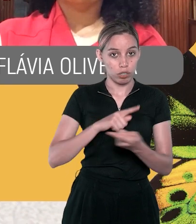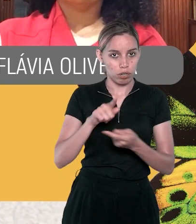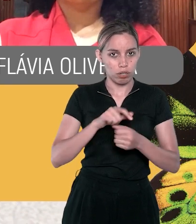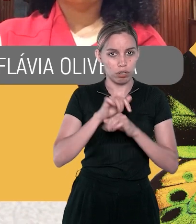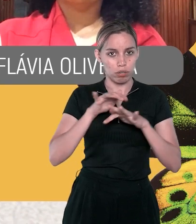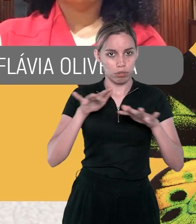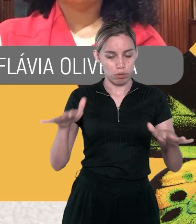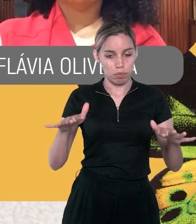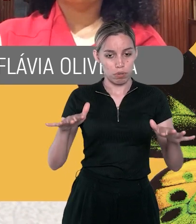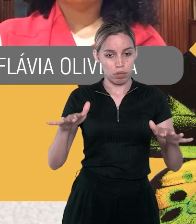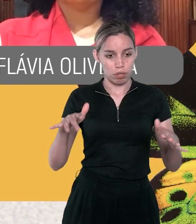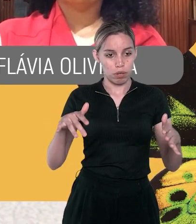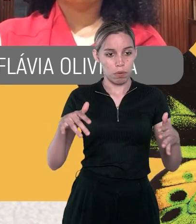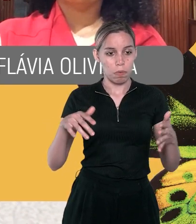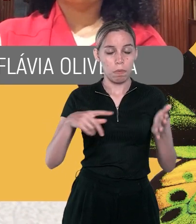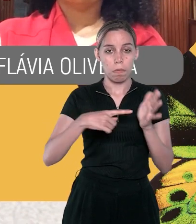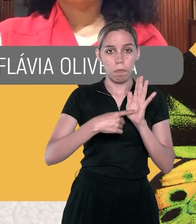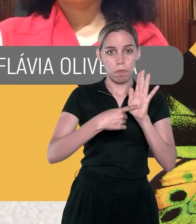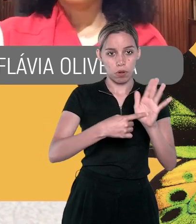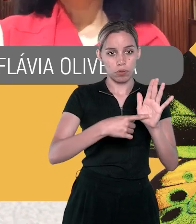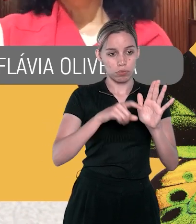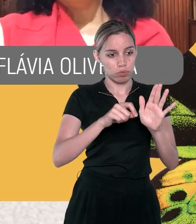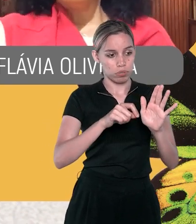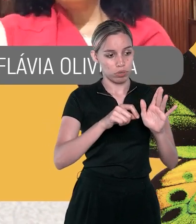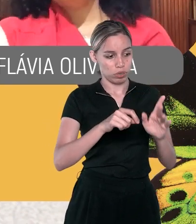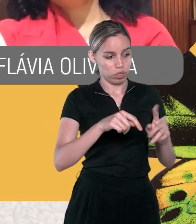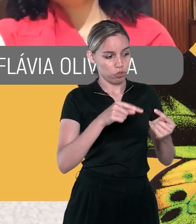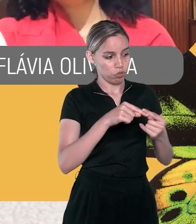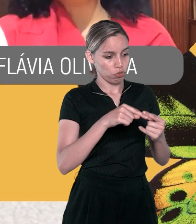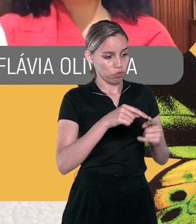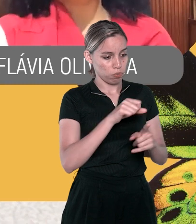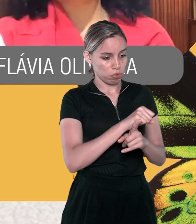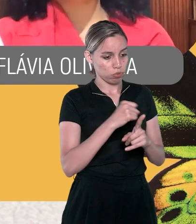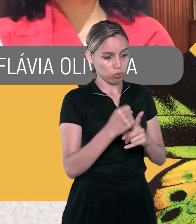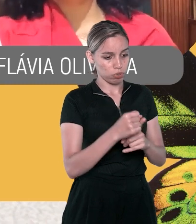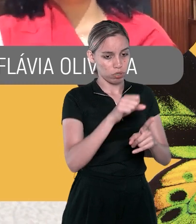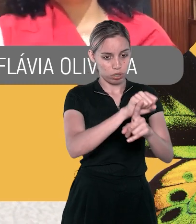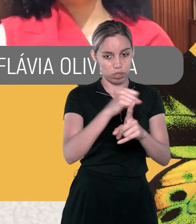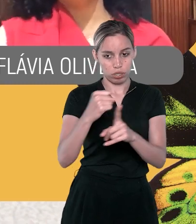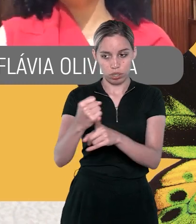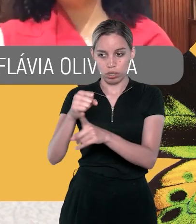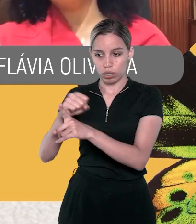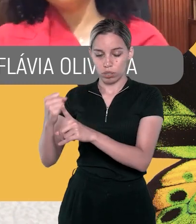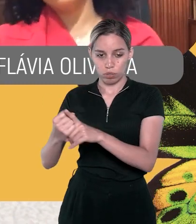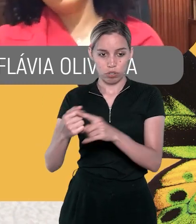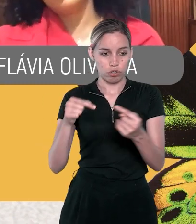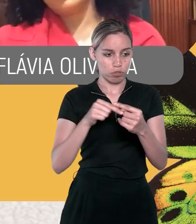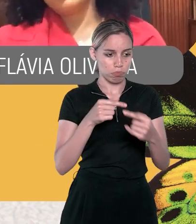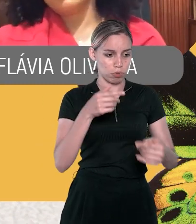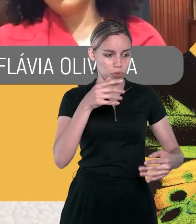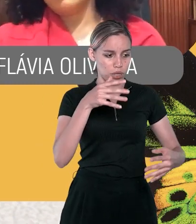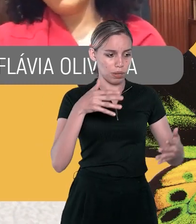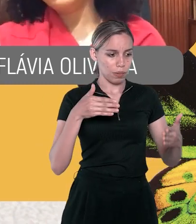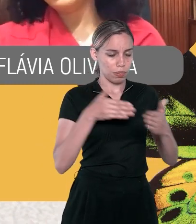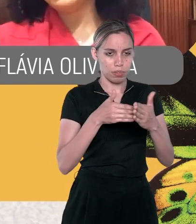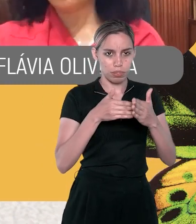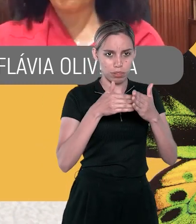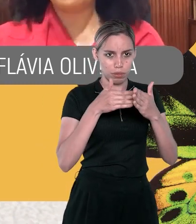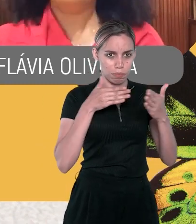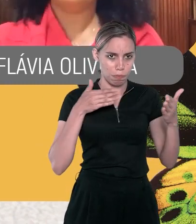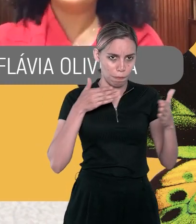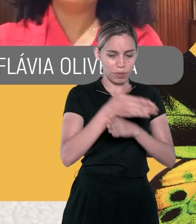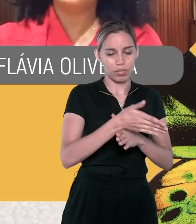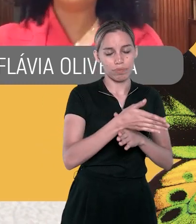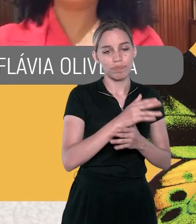os muros culturais que você constrói em cada sociedade. Eu acho assim que houve a